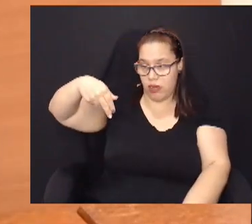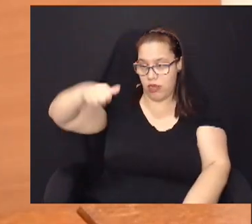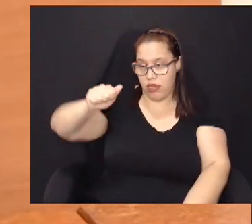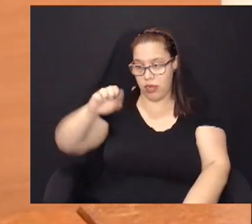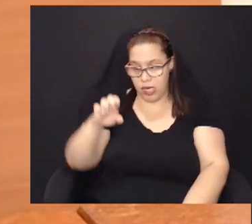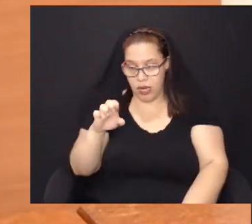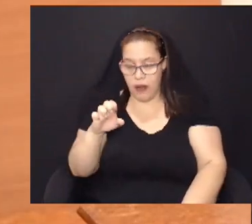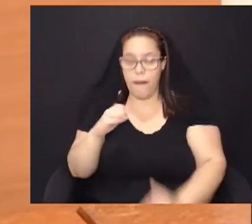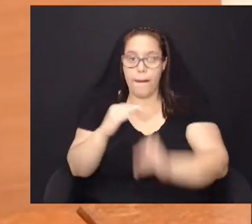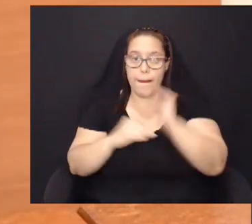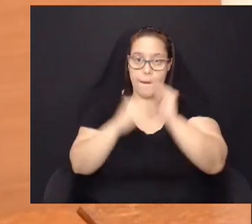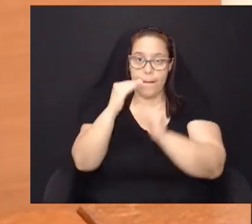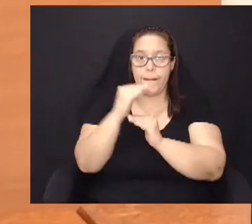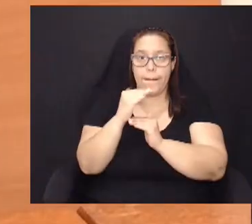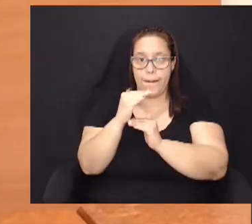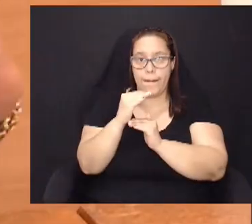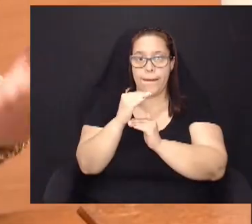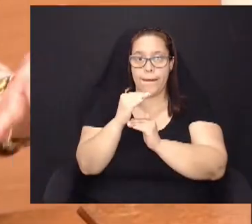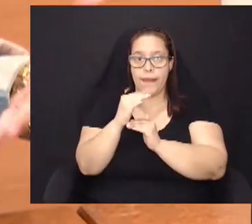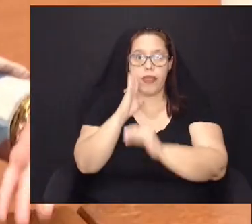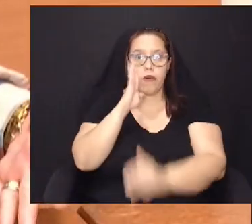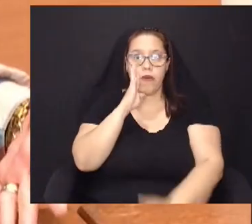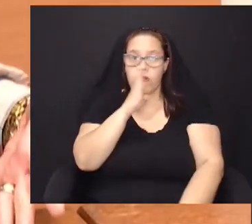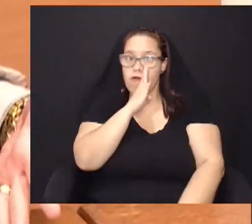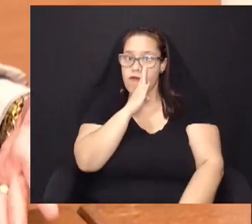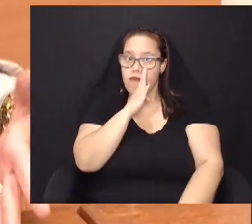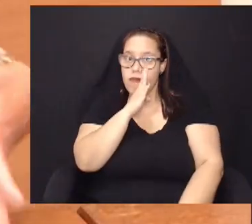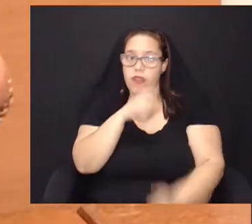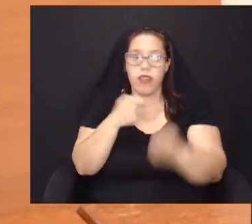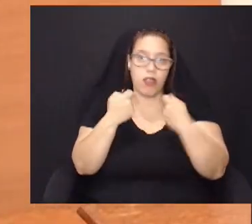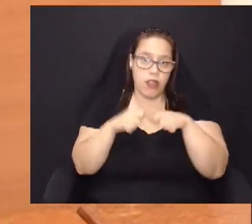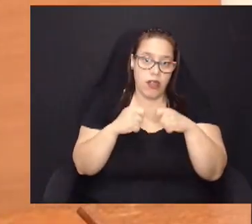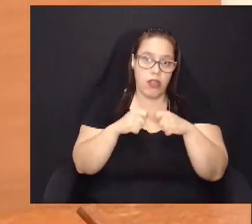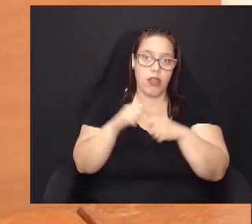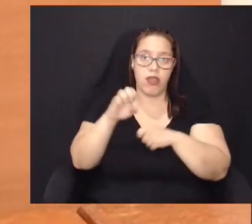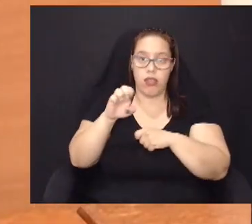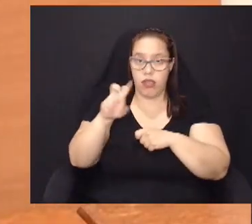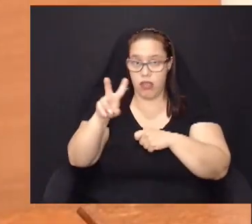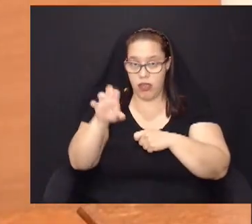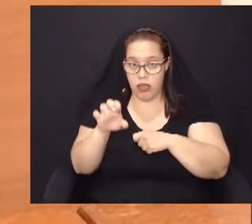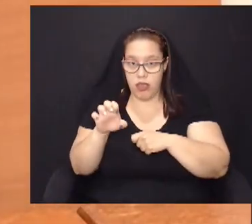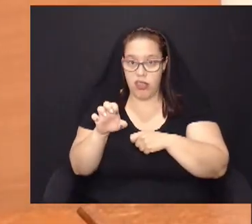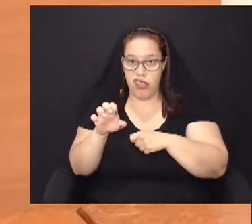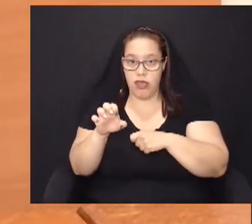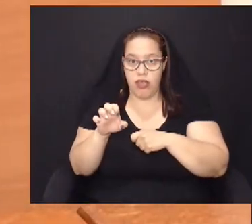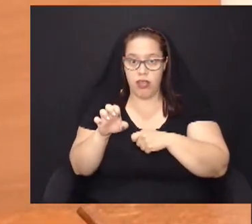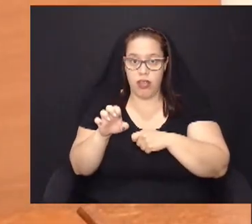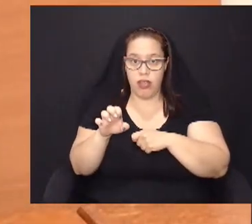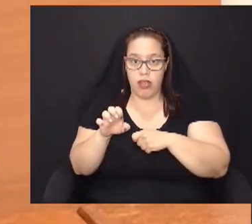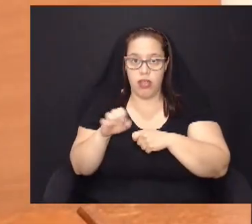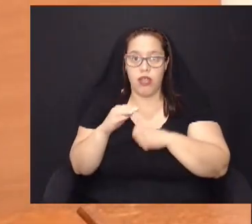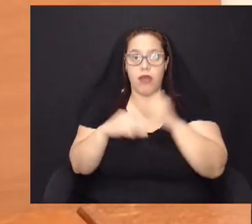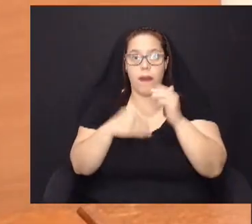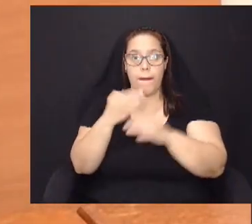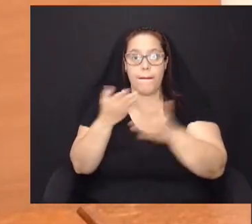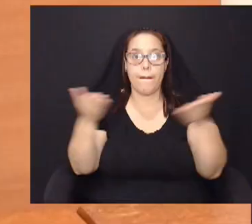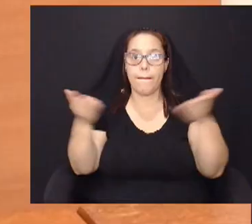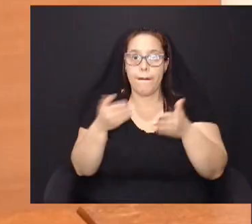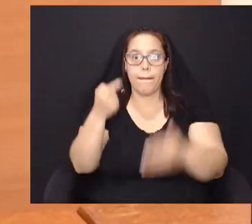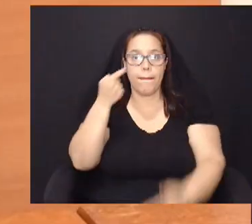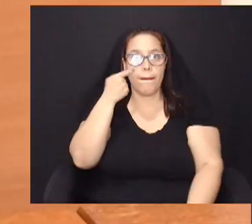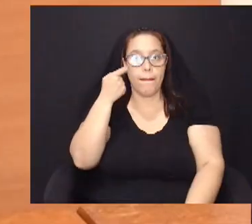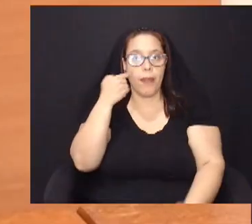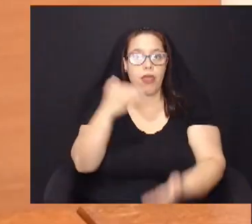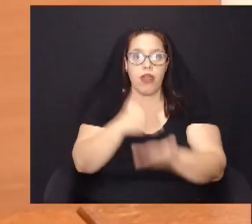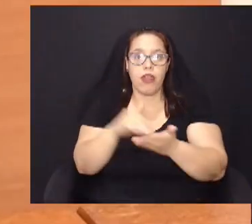que esses bares menores não vão precisar de AVE. Eu acho que isso a gente tem construído. Agora, dizer, olha, secretária,